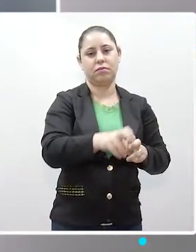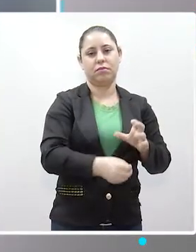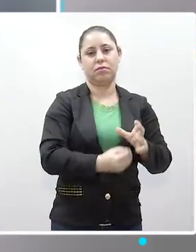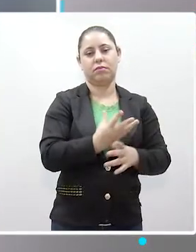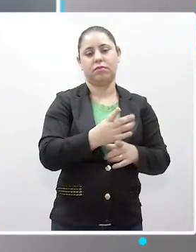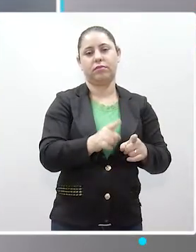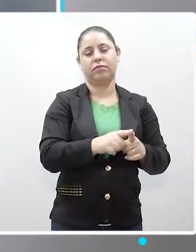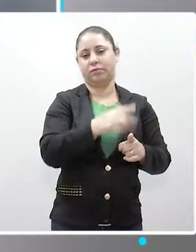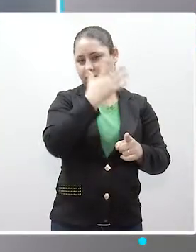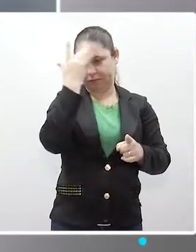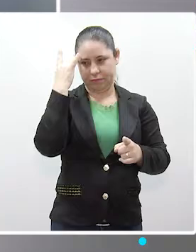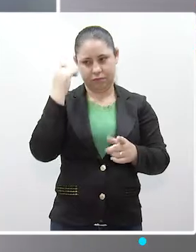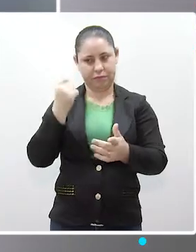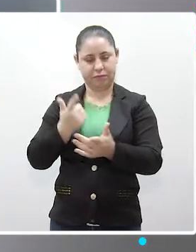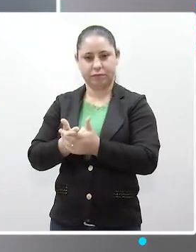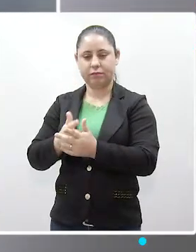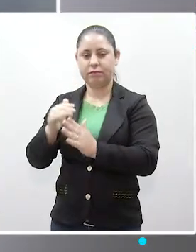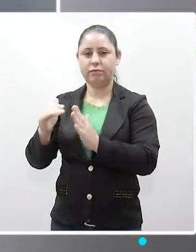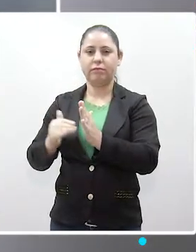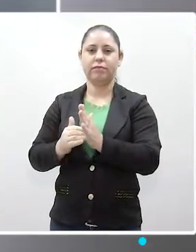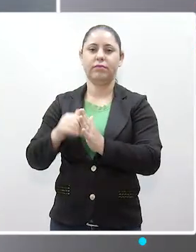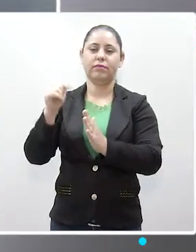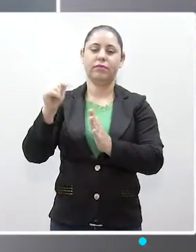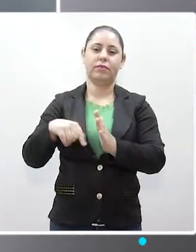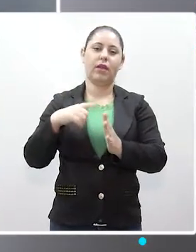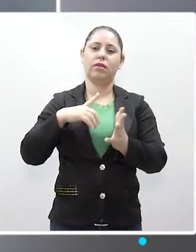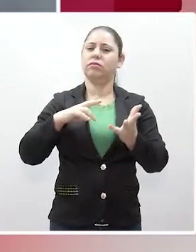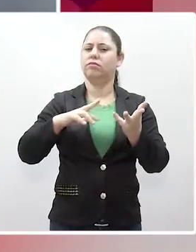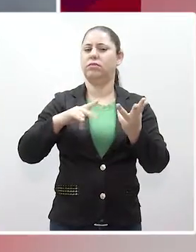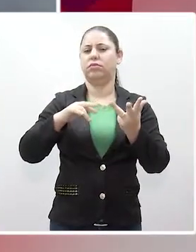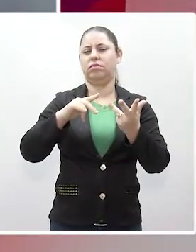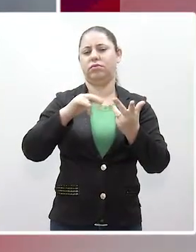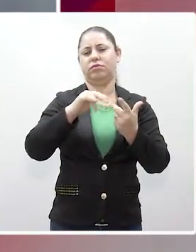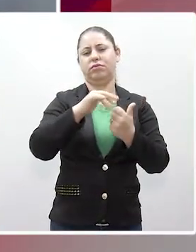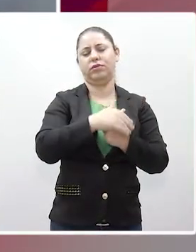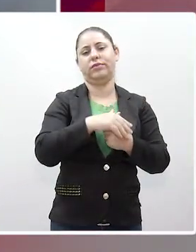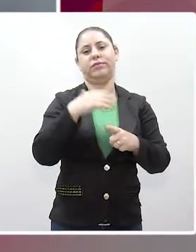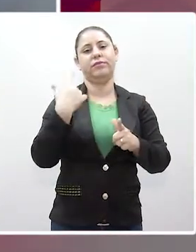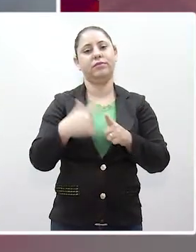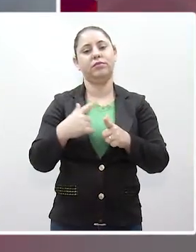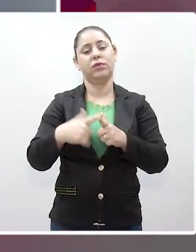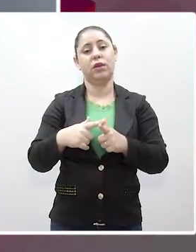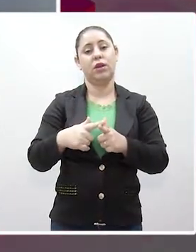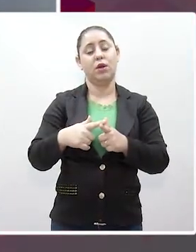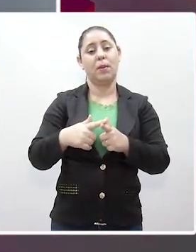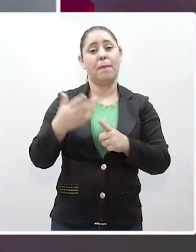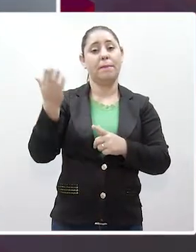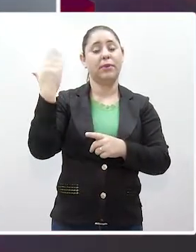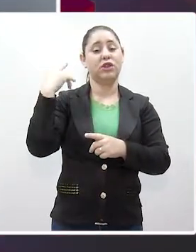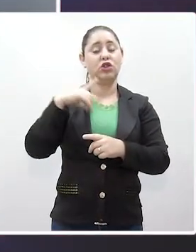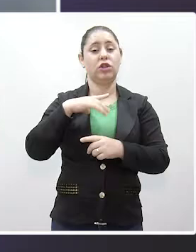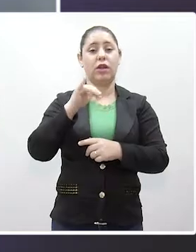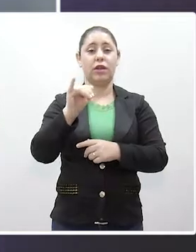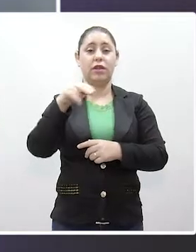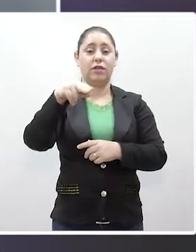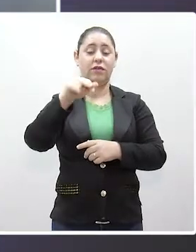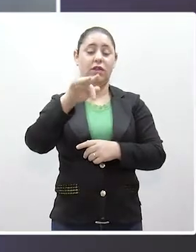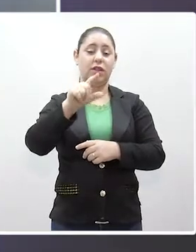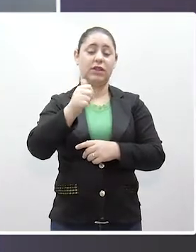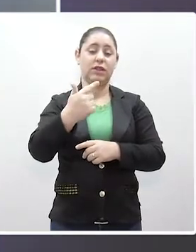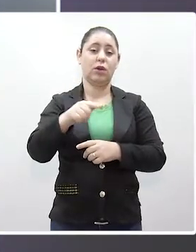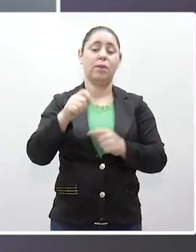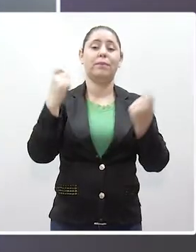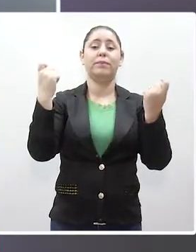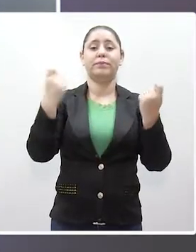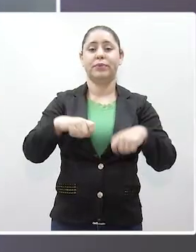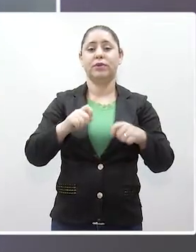e mais vinculado ao consumidor. Aqui no Brasil você tem uma infinidade de índices de inflação. Por quê? Porque na época que a gente tinha uma inflação muito elevada,